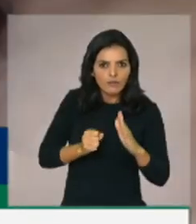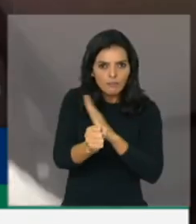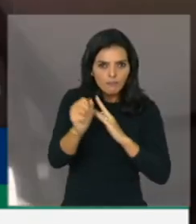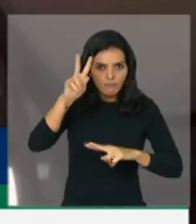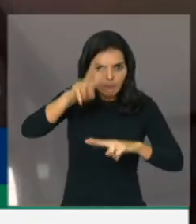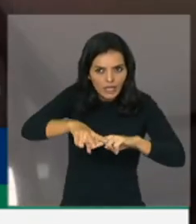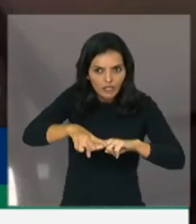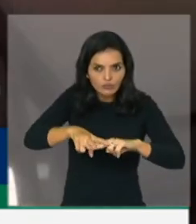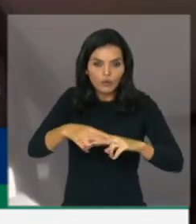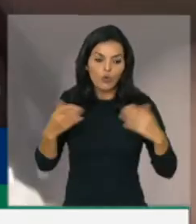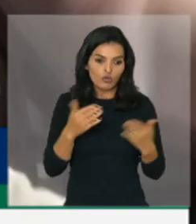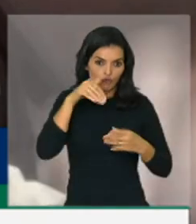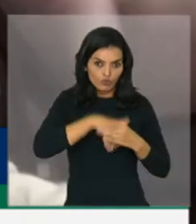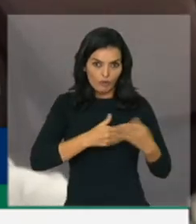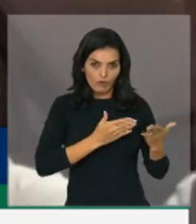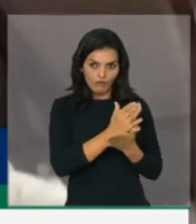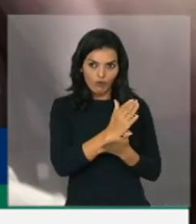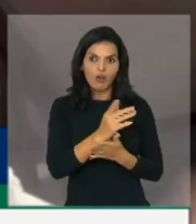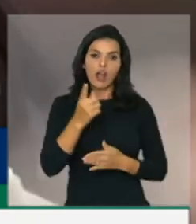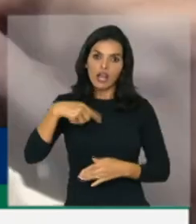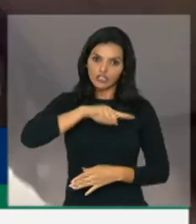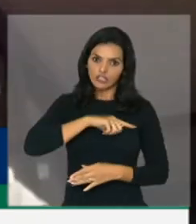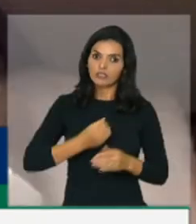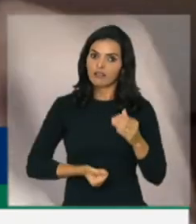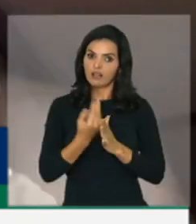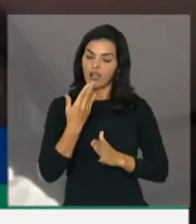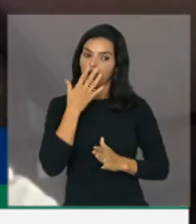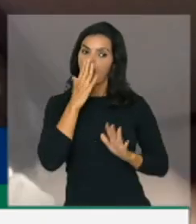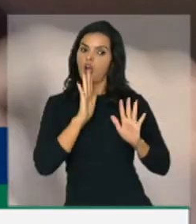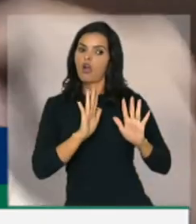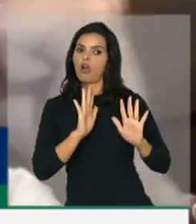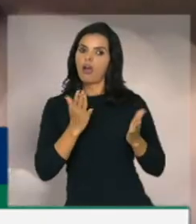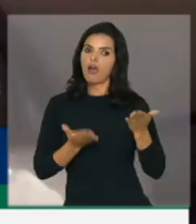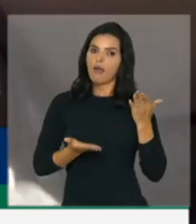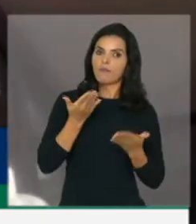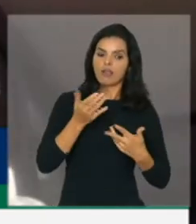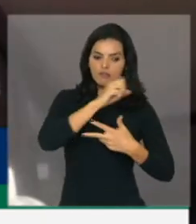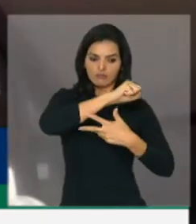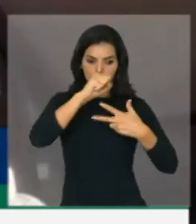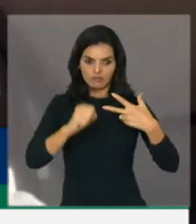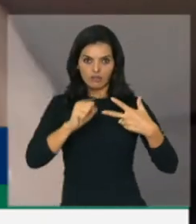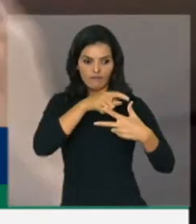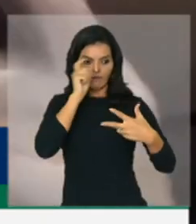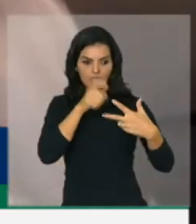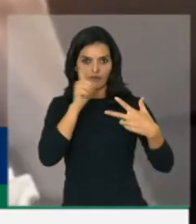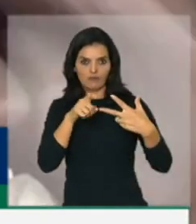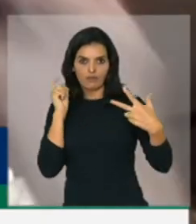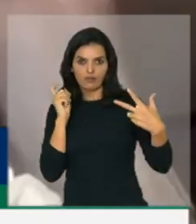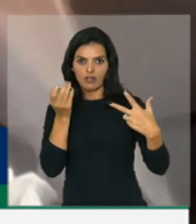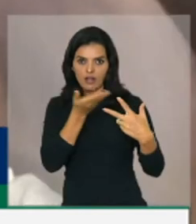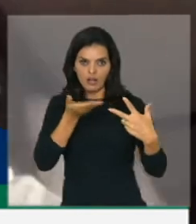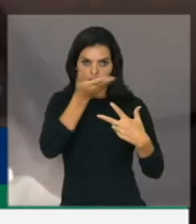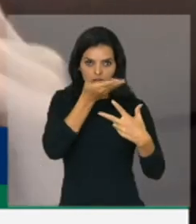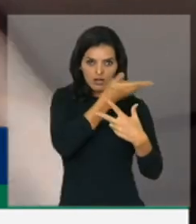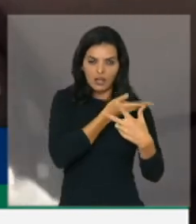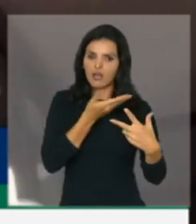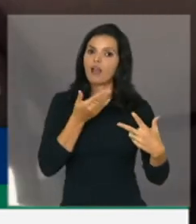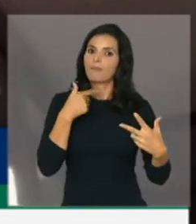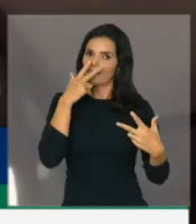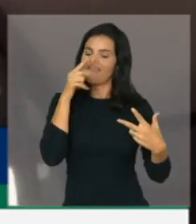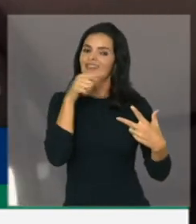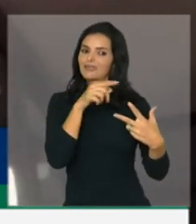foi determinado hoje, a gente está criando um precedente que ameaça o equilíbrio dos três poderes aqui no Brasil, legislativo, executivo e judiciário, ameaça